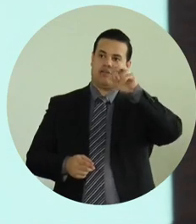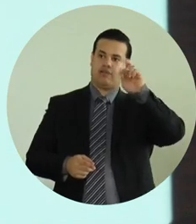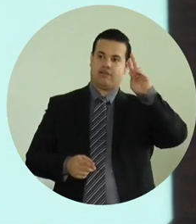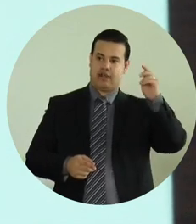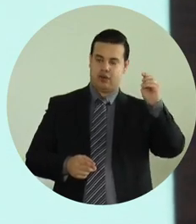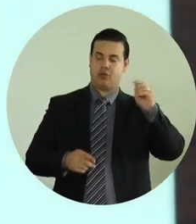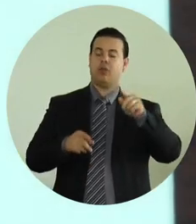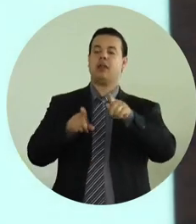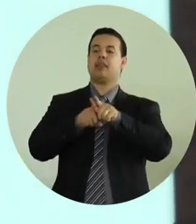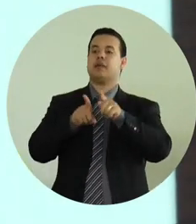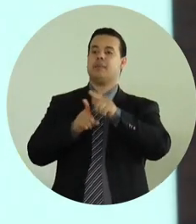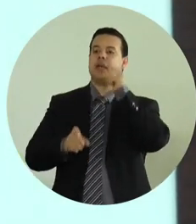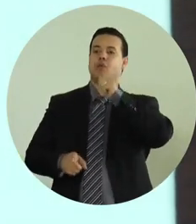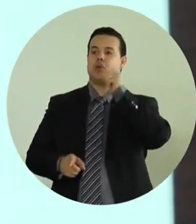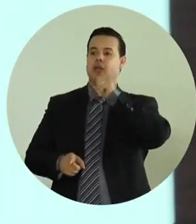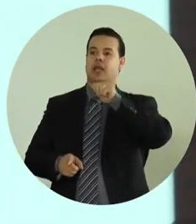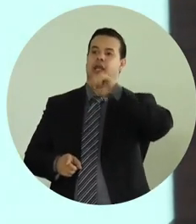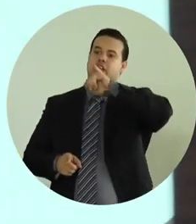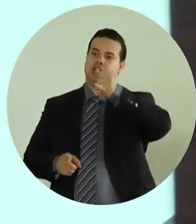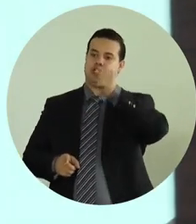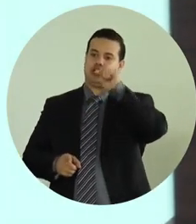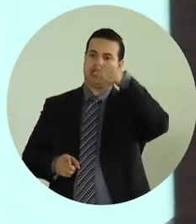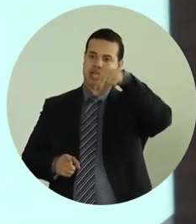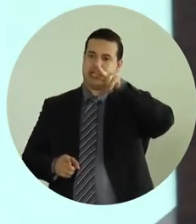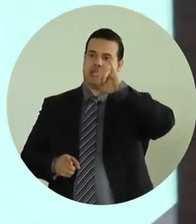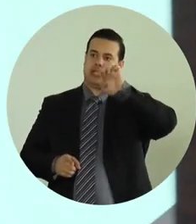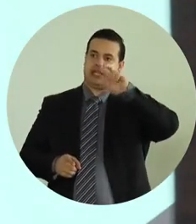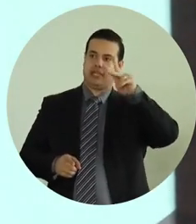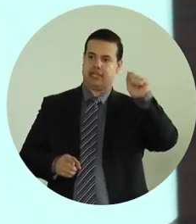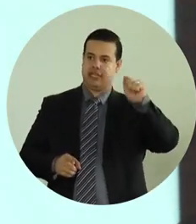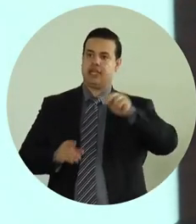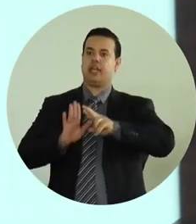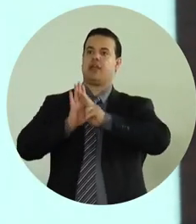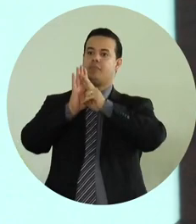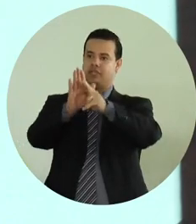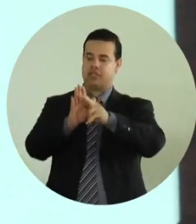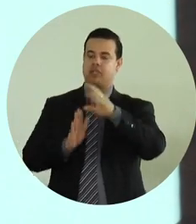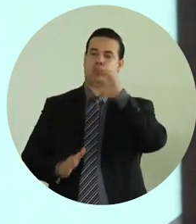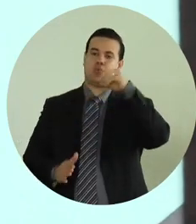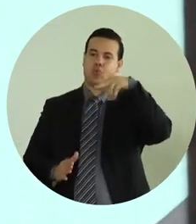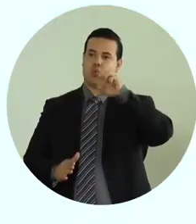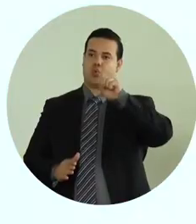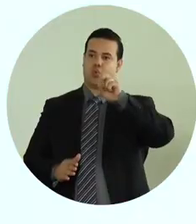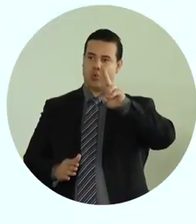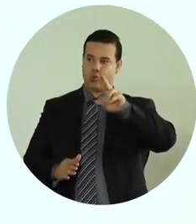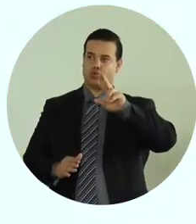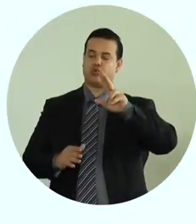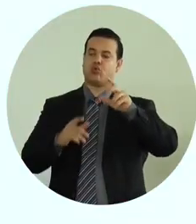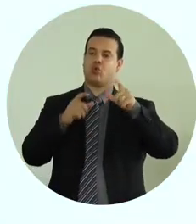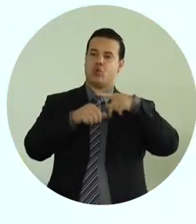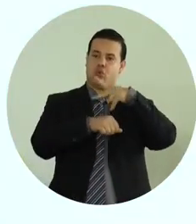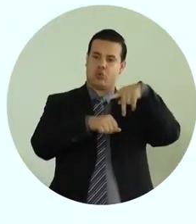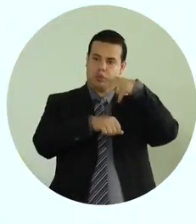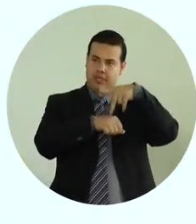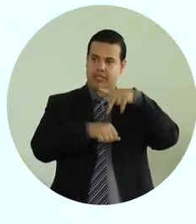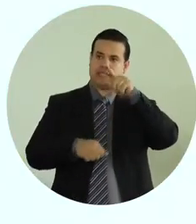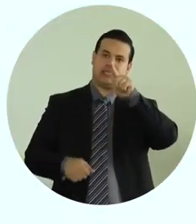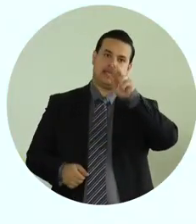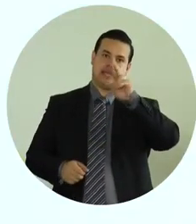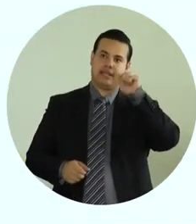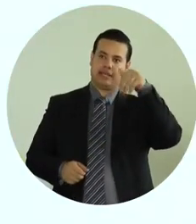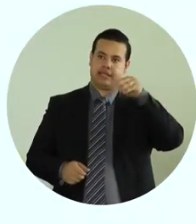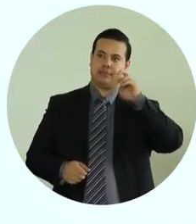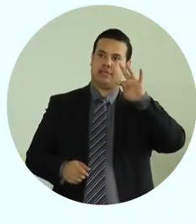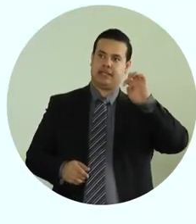Nakamura, representando a Cônsul-Geral da Grã-Bretanha em São Paulo, a senhora Joana Crelin, o Habib,